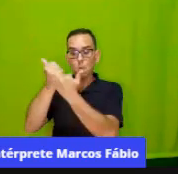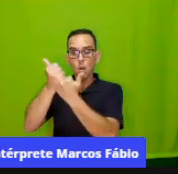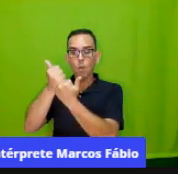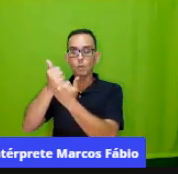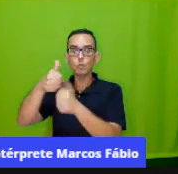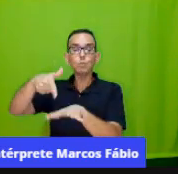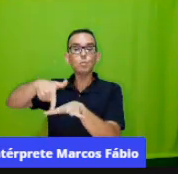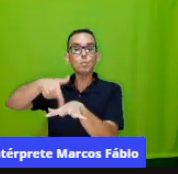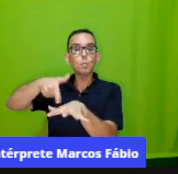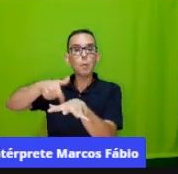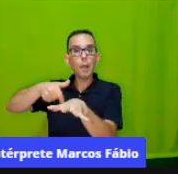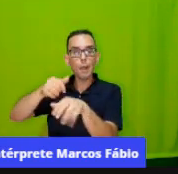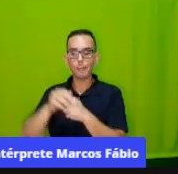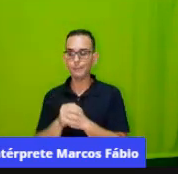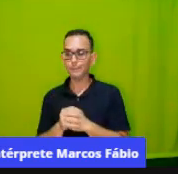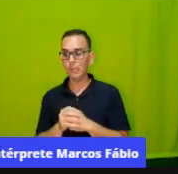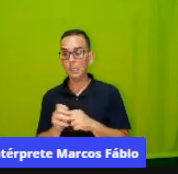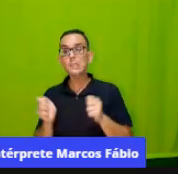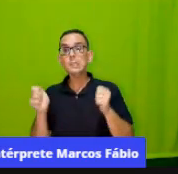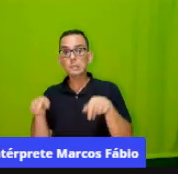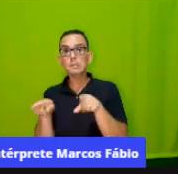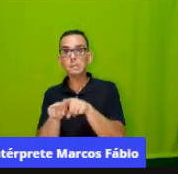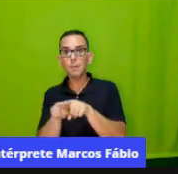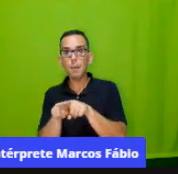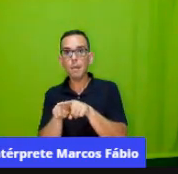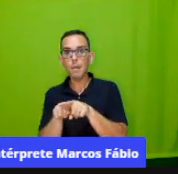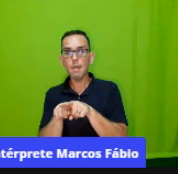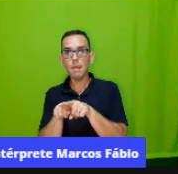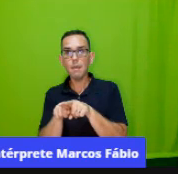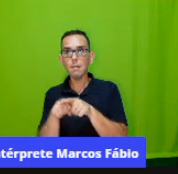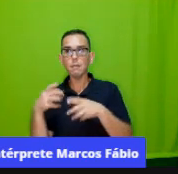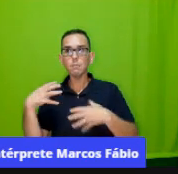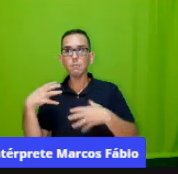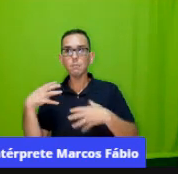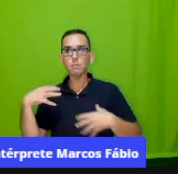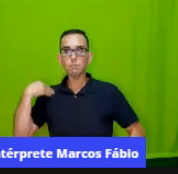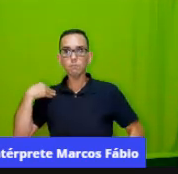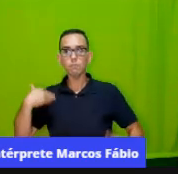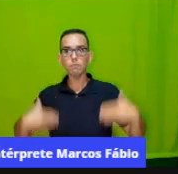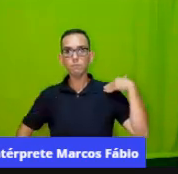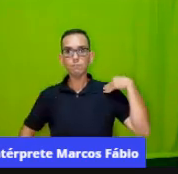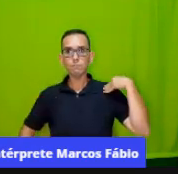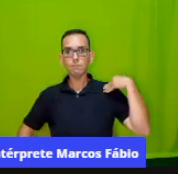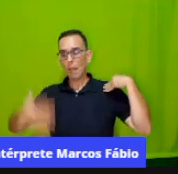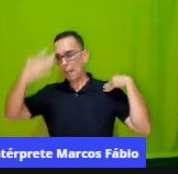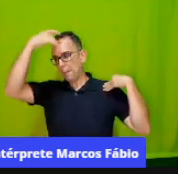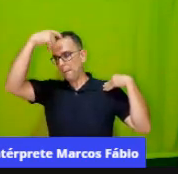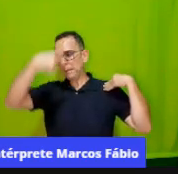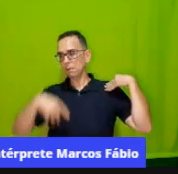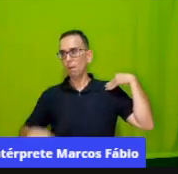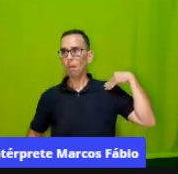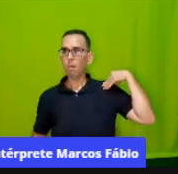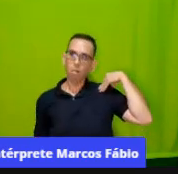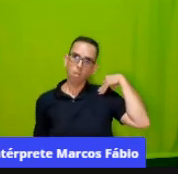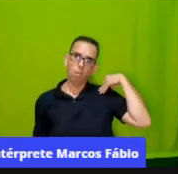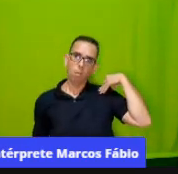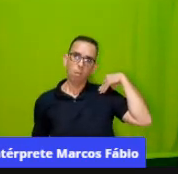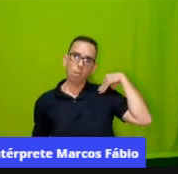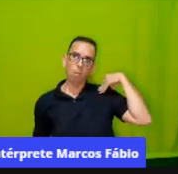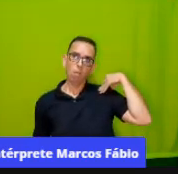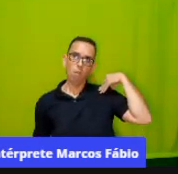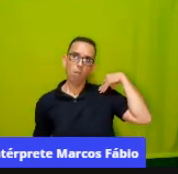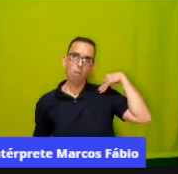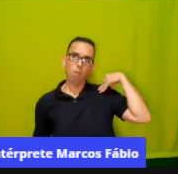né, realizou o endireitamento daquela compensação que ali essa pessoa está mal posicionada pelo